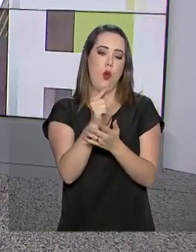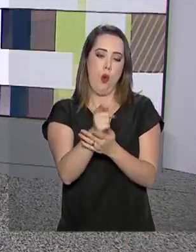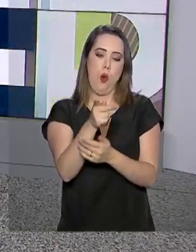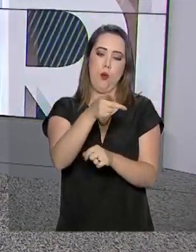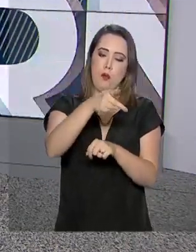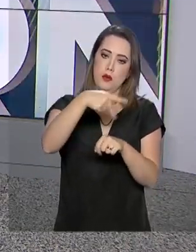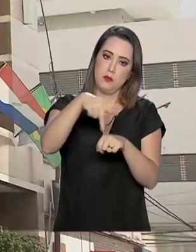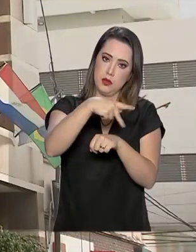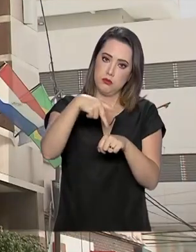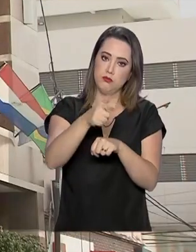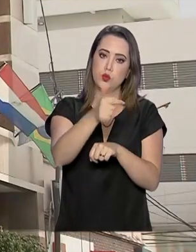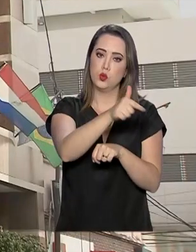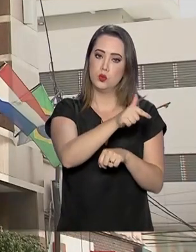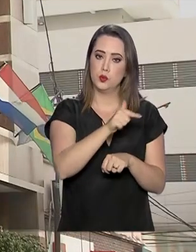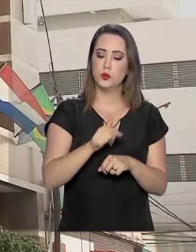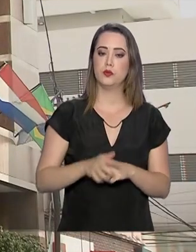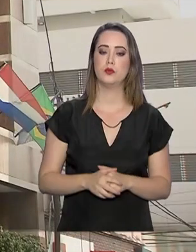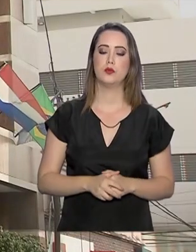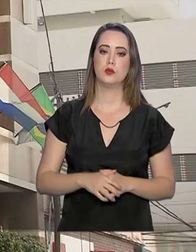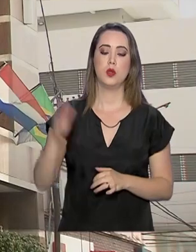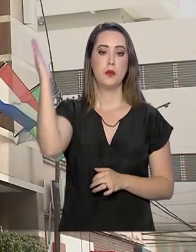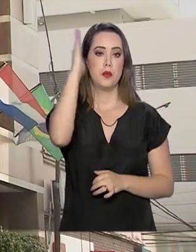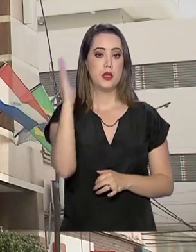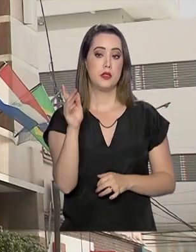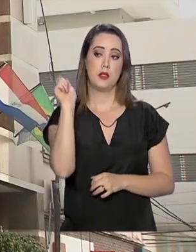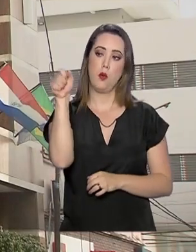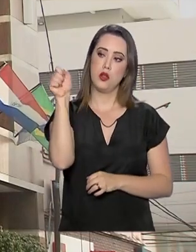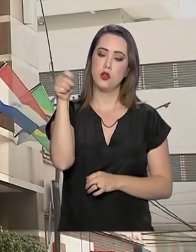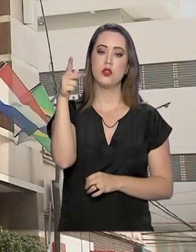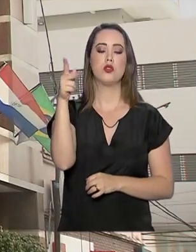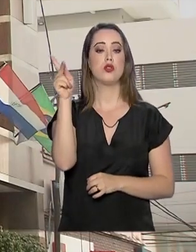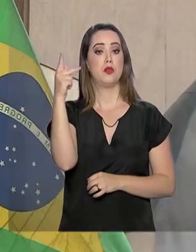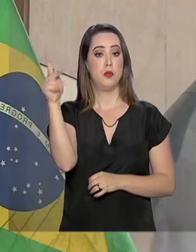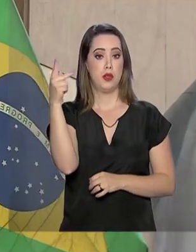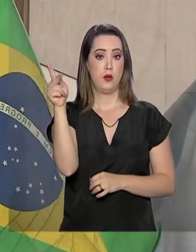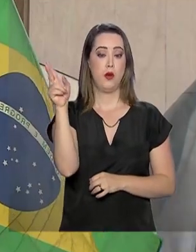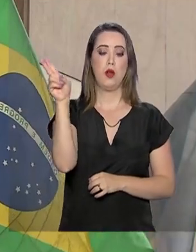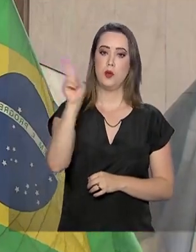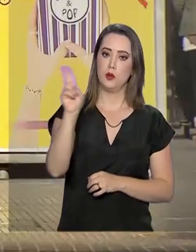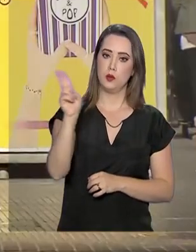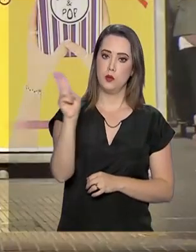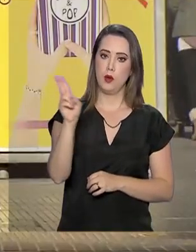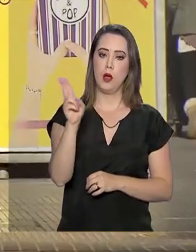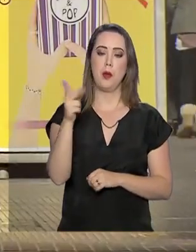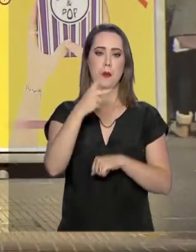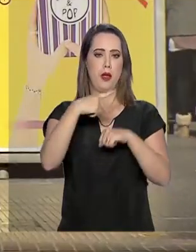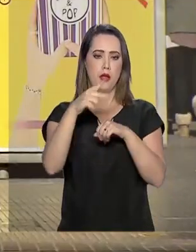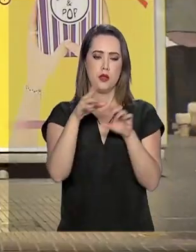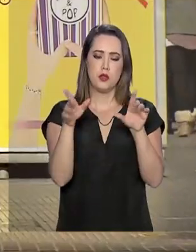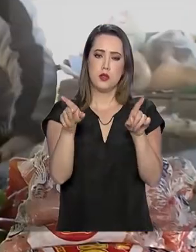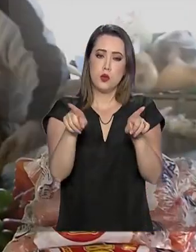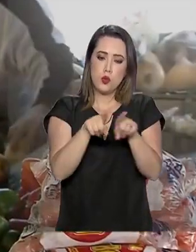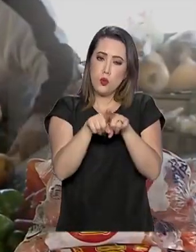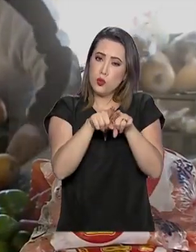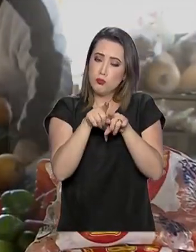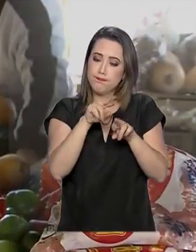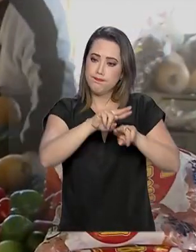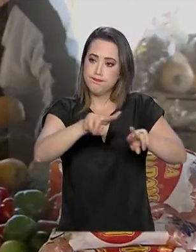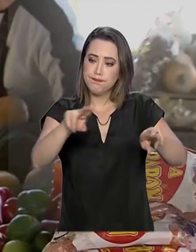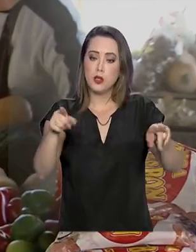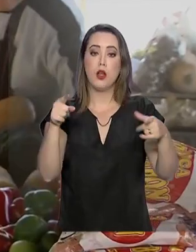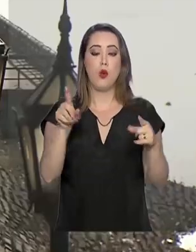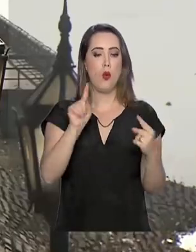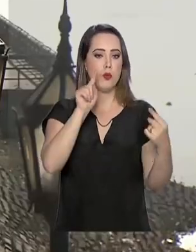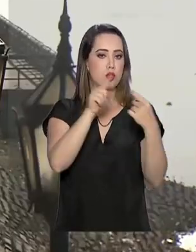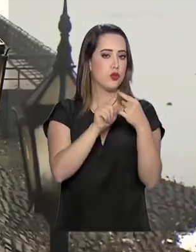políticas. Brasil, Argentina, Paraguai e Uruguai, nações irmãs com objetivo em comum, desenvolvimento